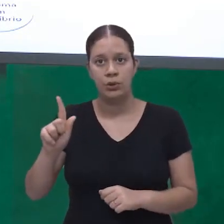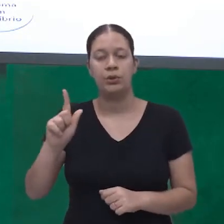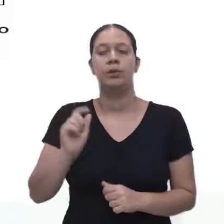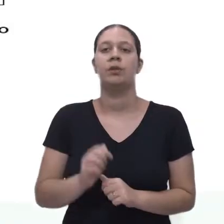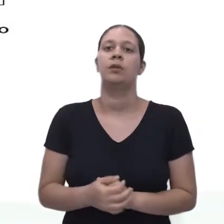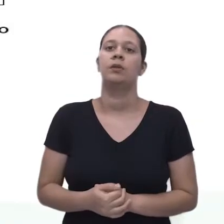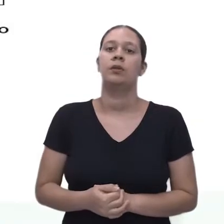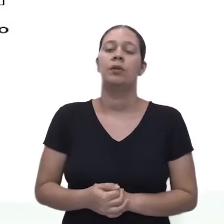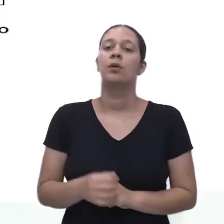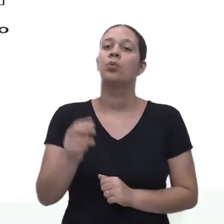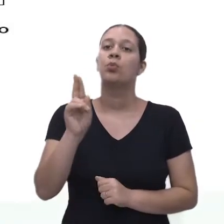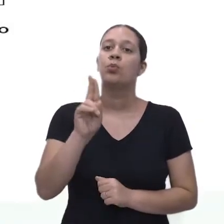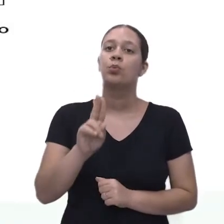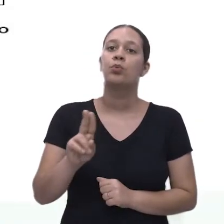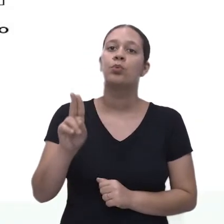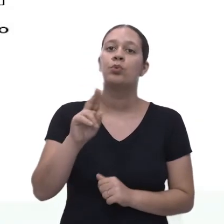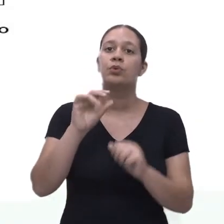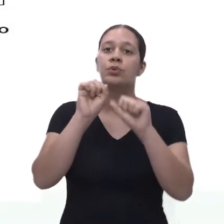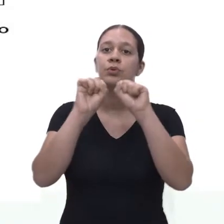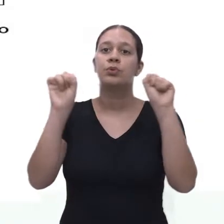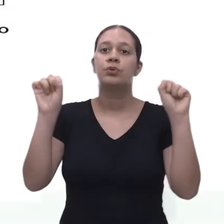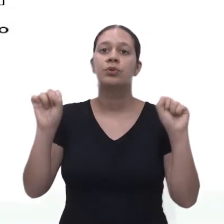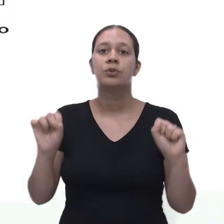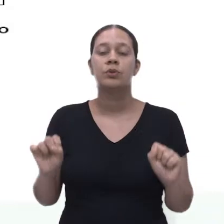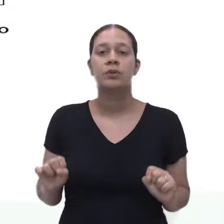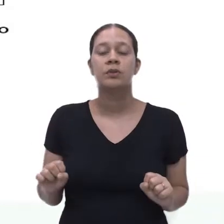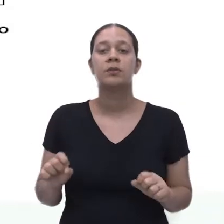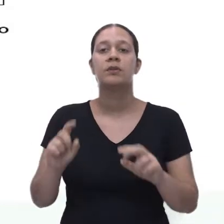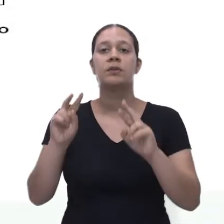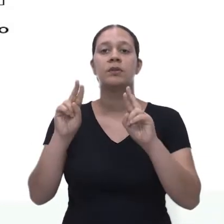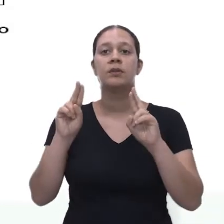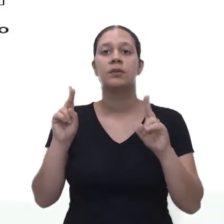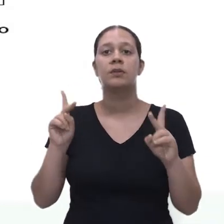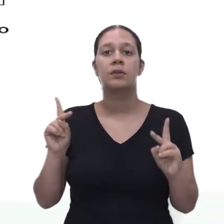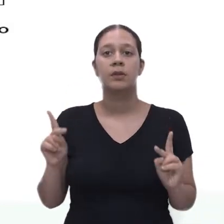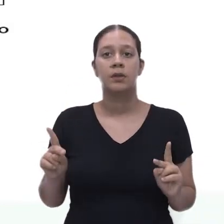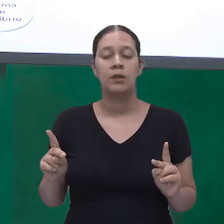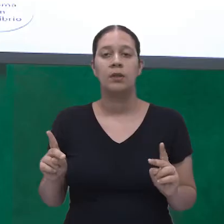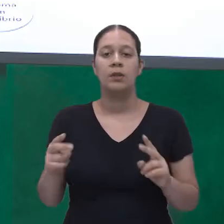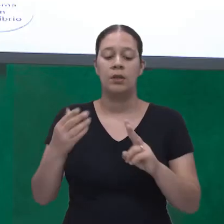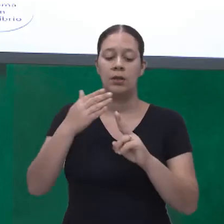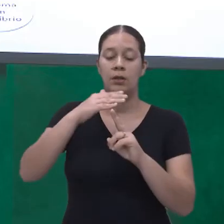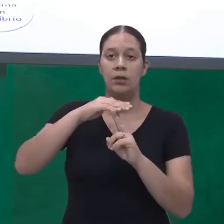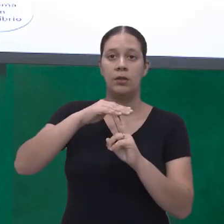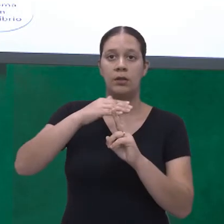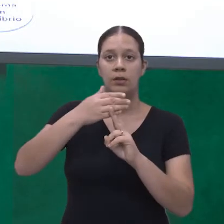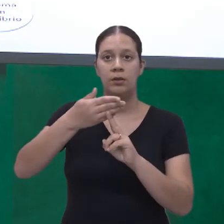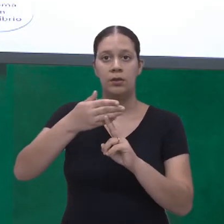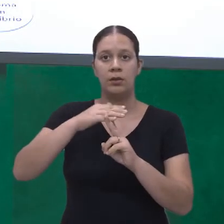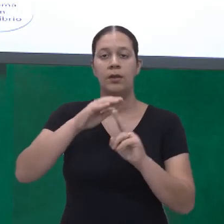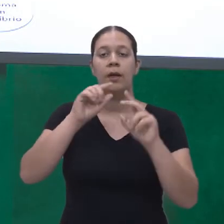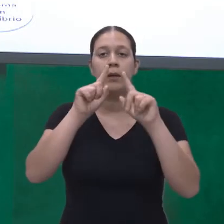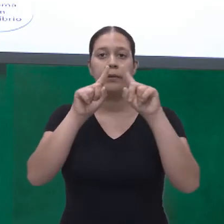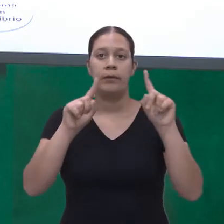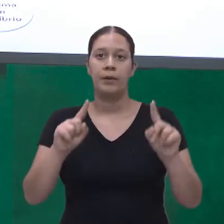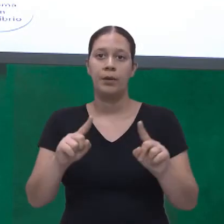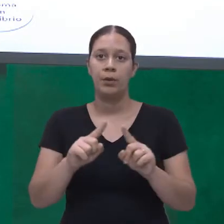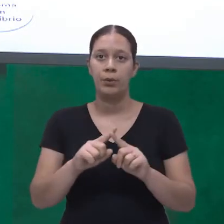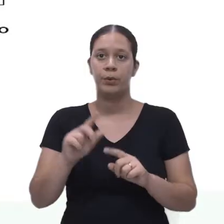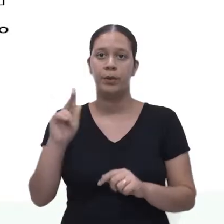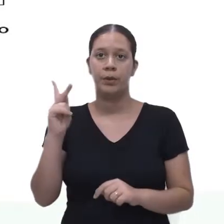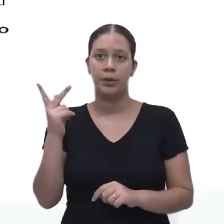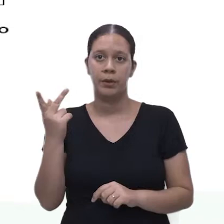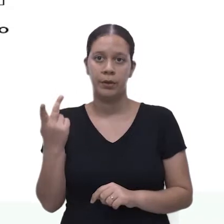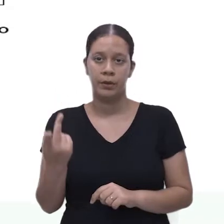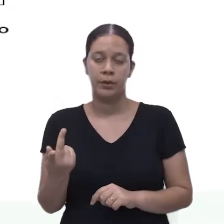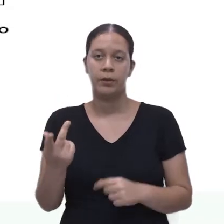Gibbs, como a energia útil de um sistema que resulta da diferença entre a entalpia, ΔH,